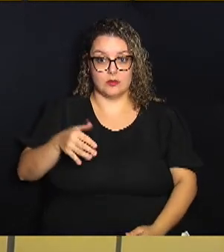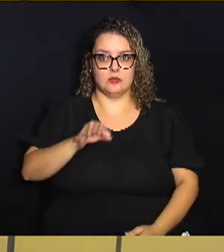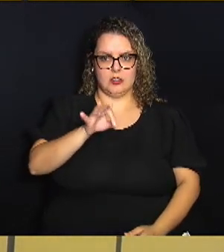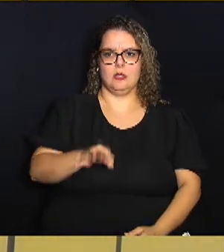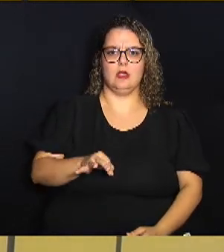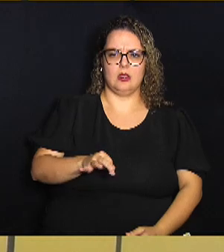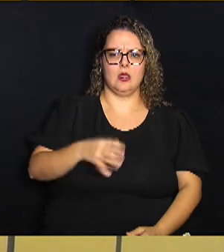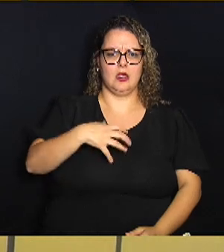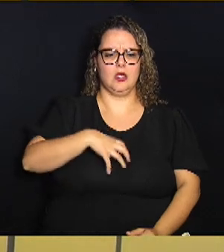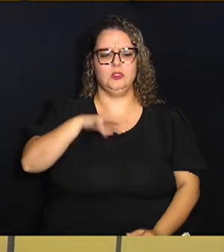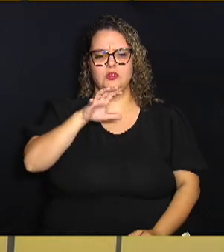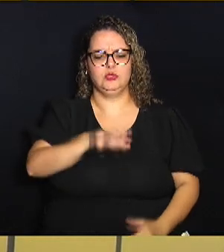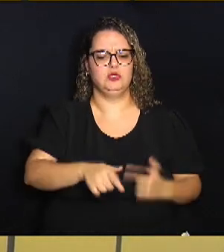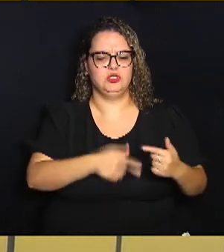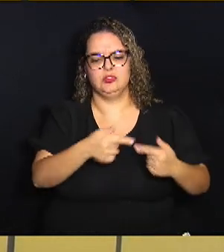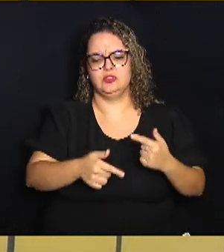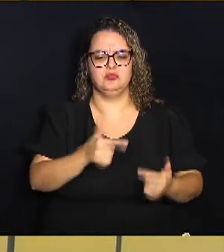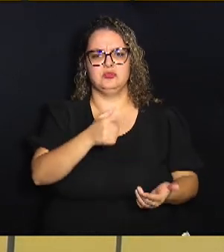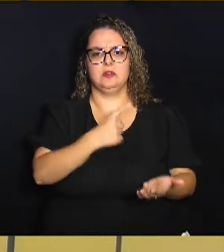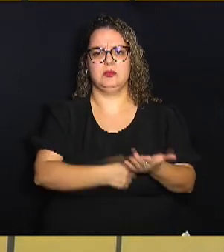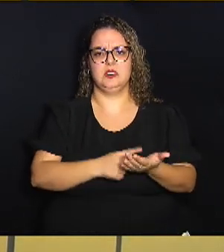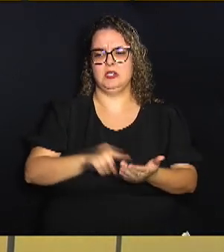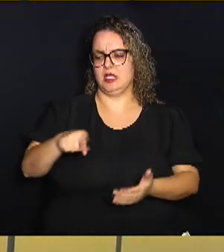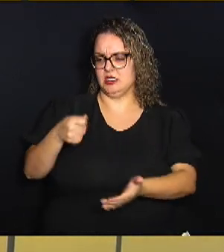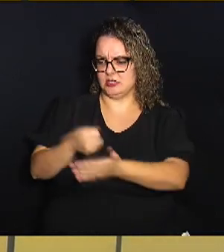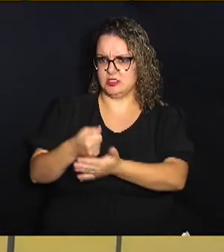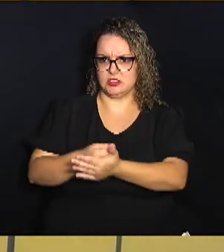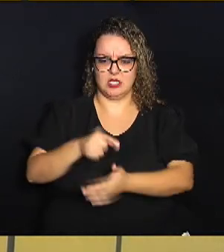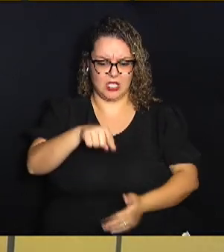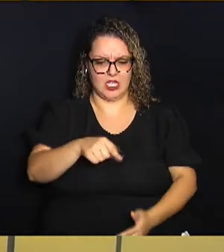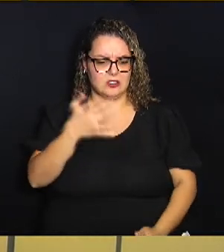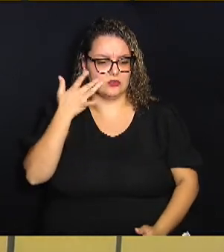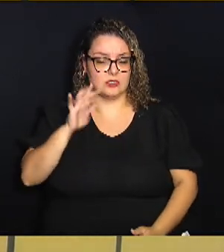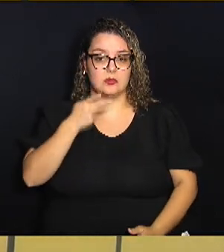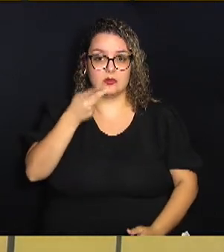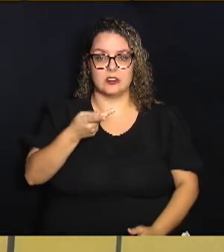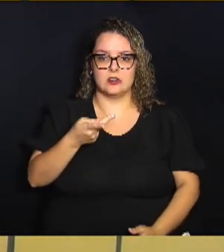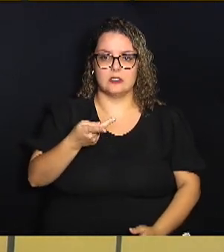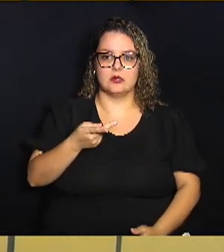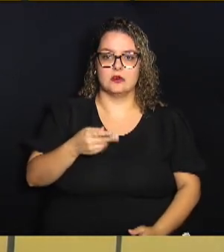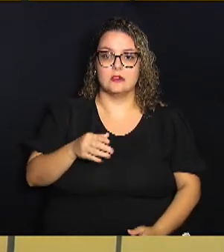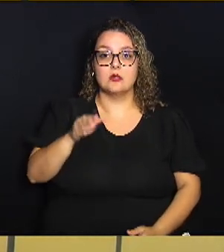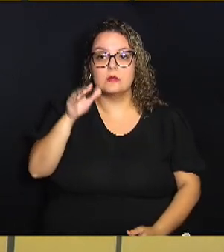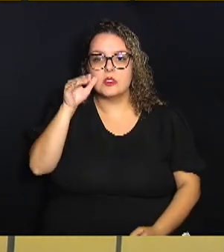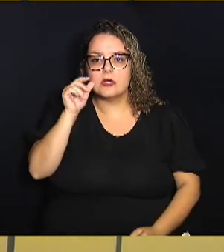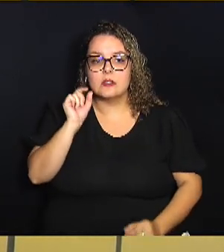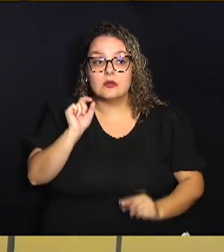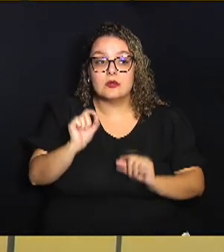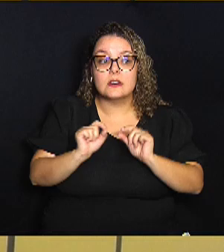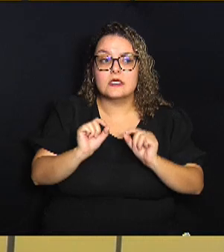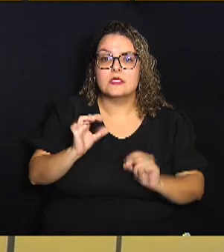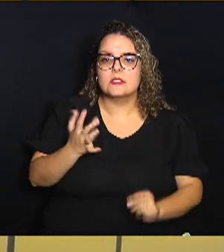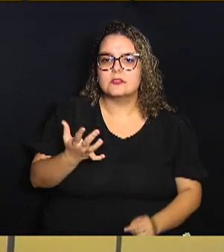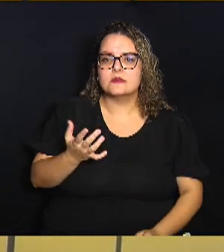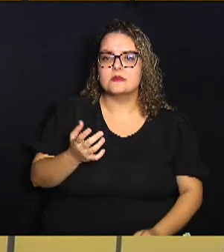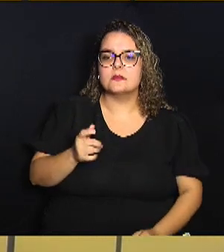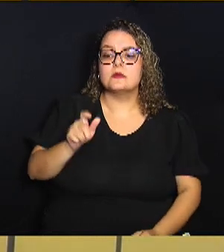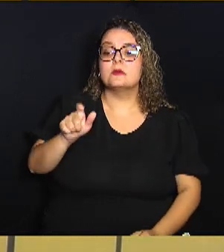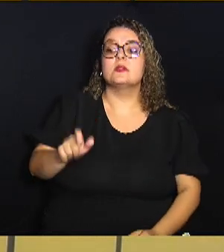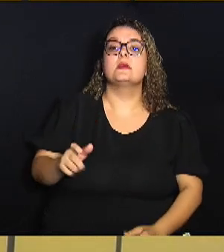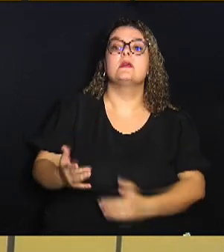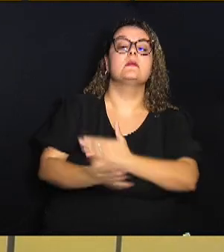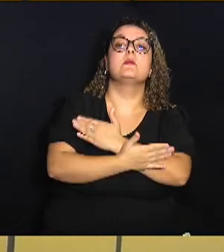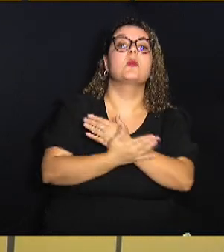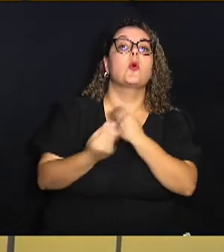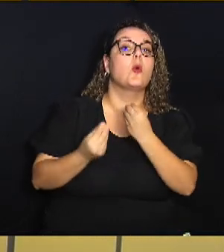que é, essa geração é descomprometida, essa é muito exigente, essa não sabe o que fala, troca pela curiosidade. O que está acontecendo? O que essa pessoa tem a contribuir?